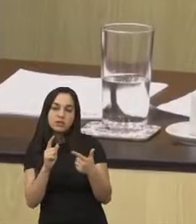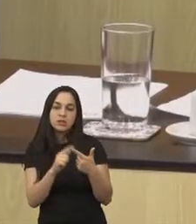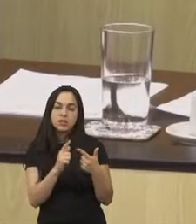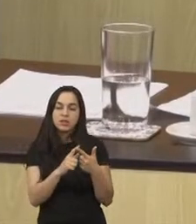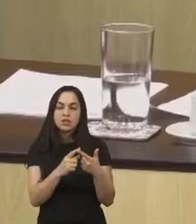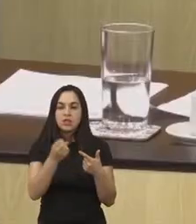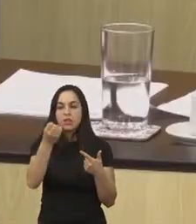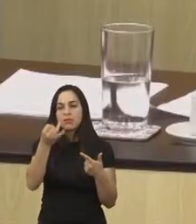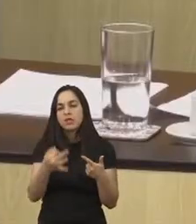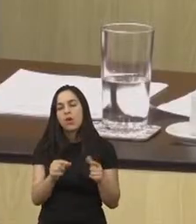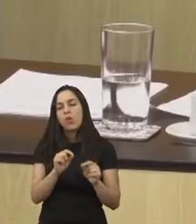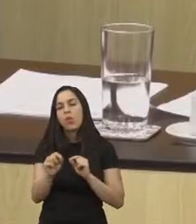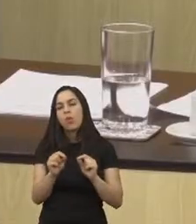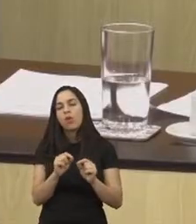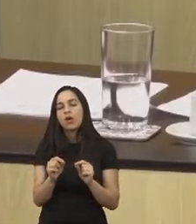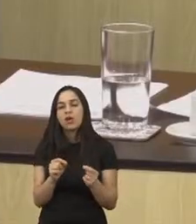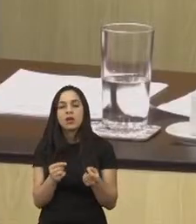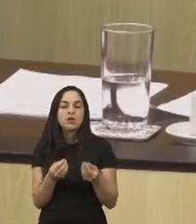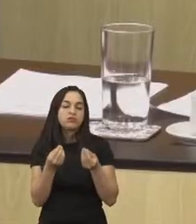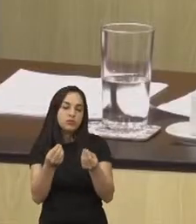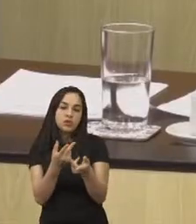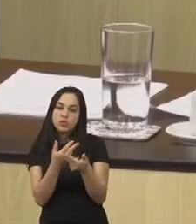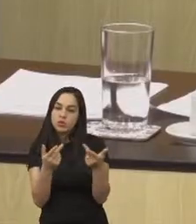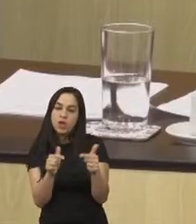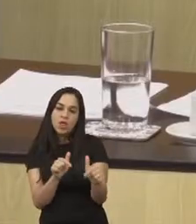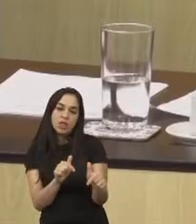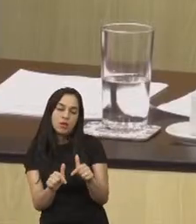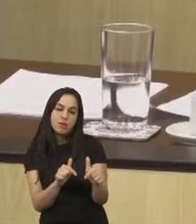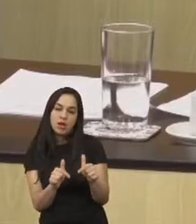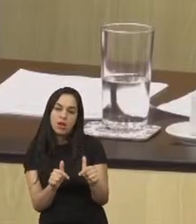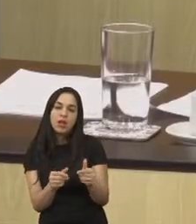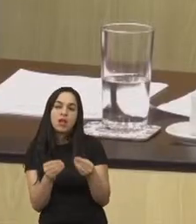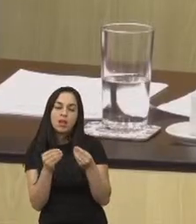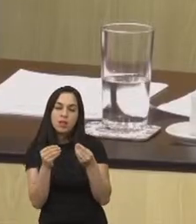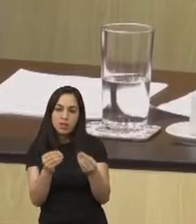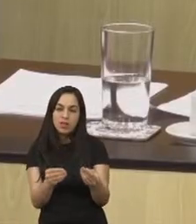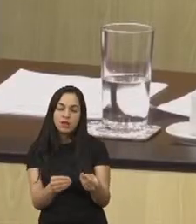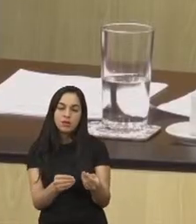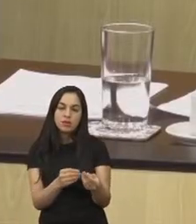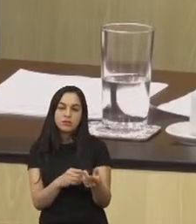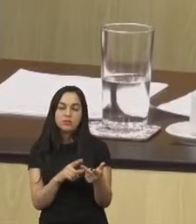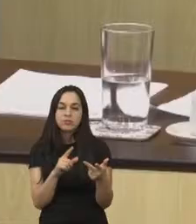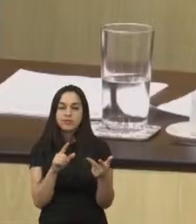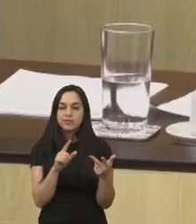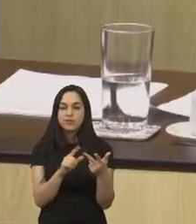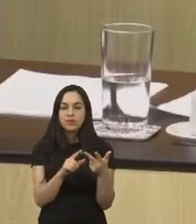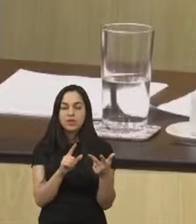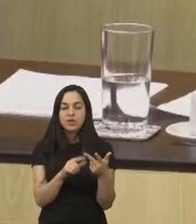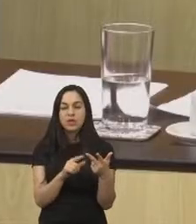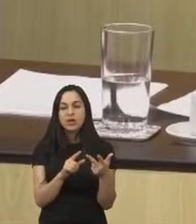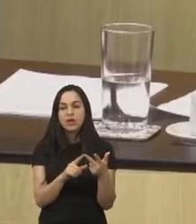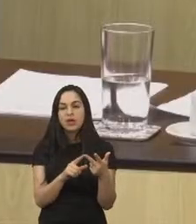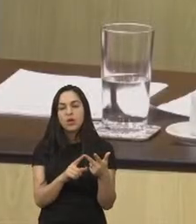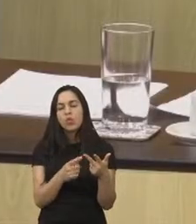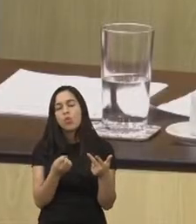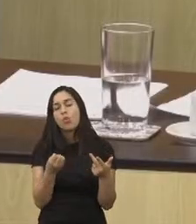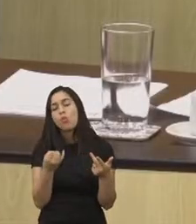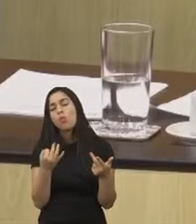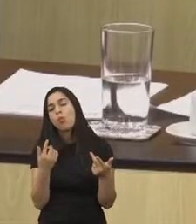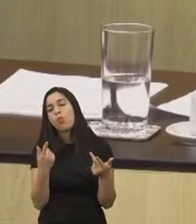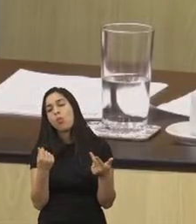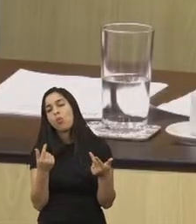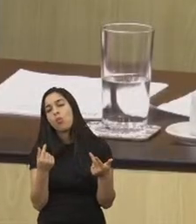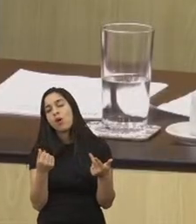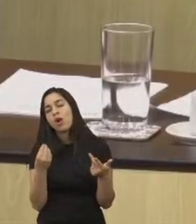detalhada do bem, valor, serviço, projeto ou obra doado; c. o valor estimado da doação,